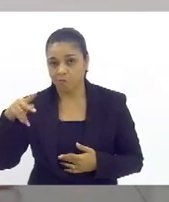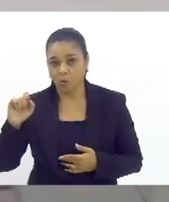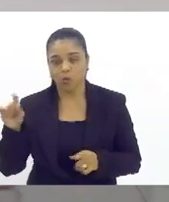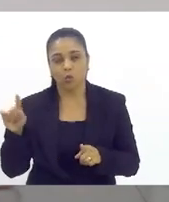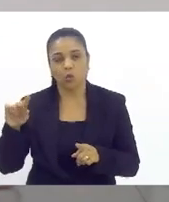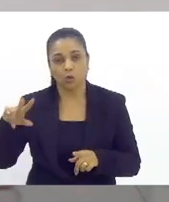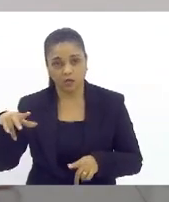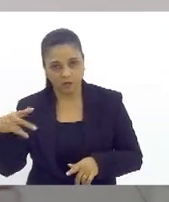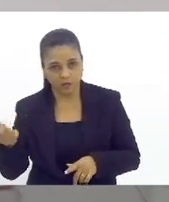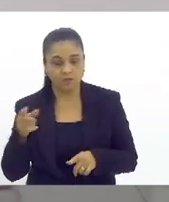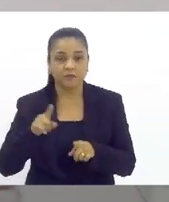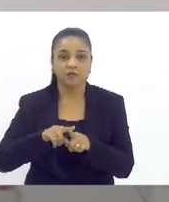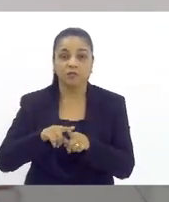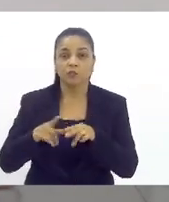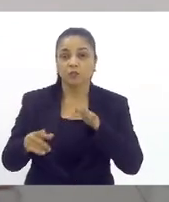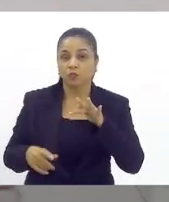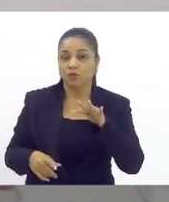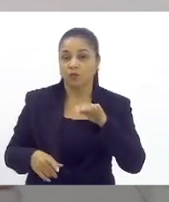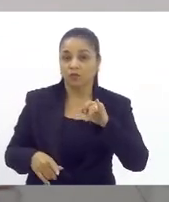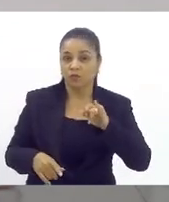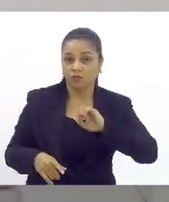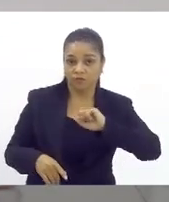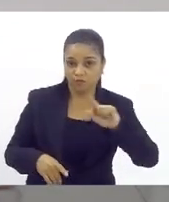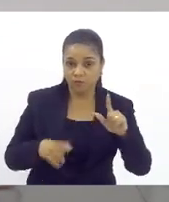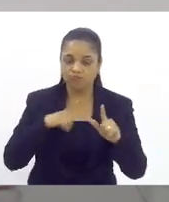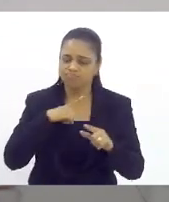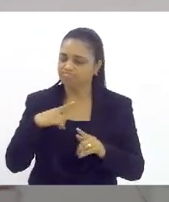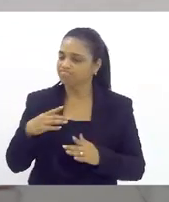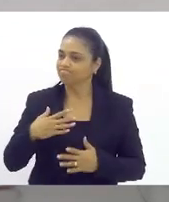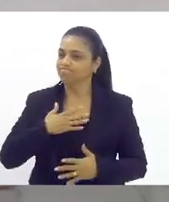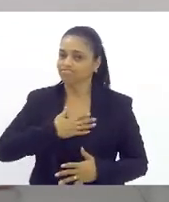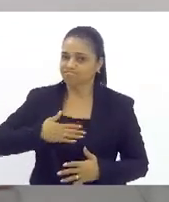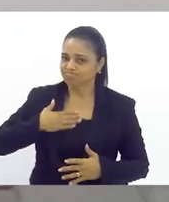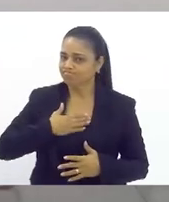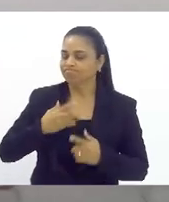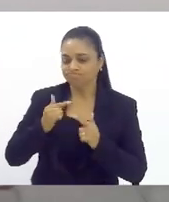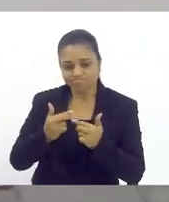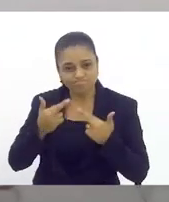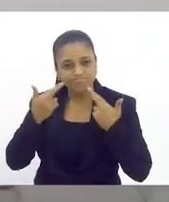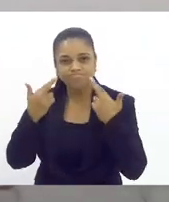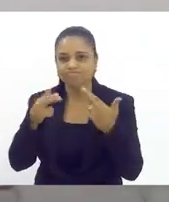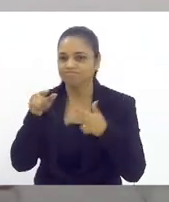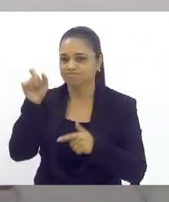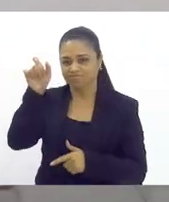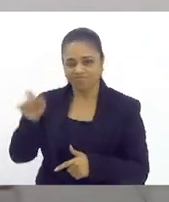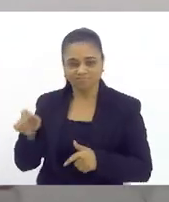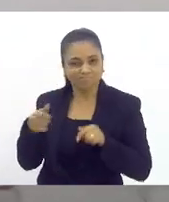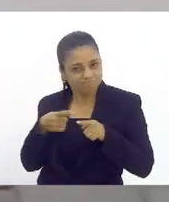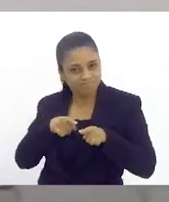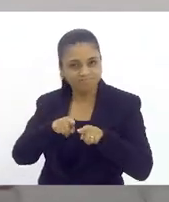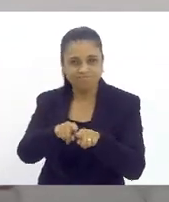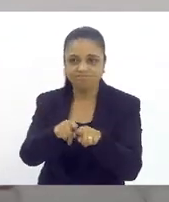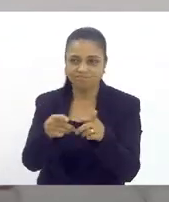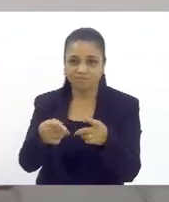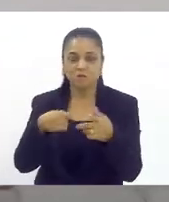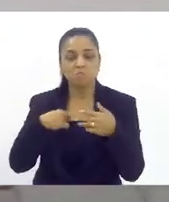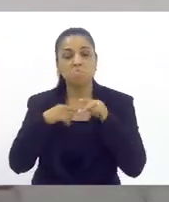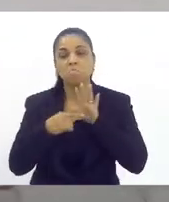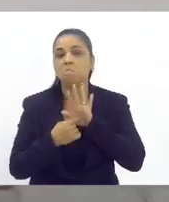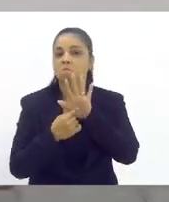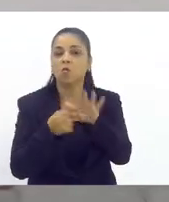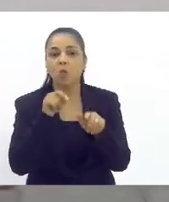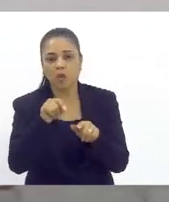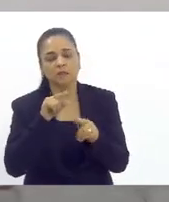ter você aqui porque realmente é uma olha vejam bem isso levantado aqui mostra aqui O plano